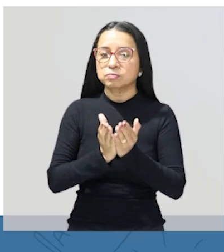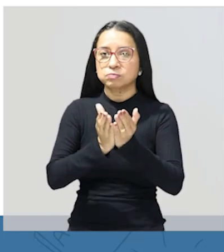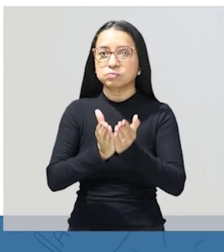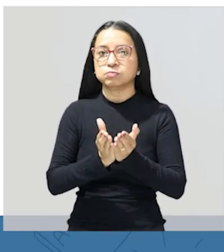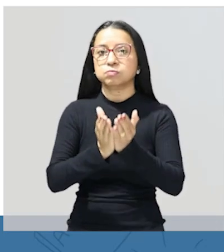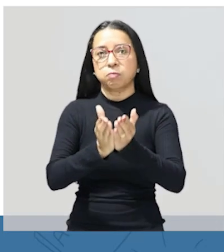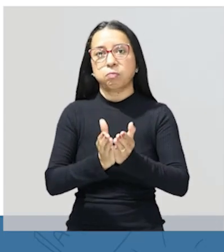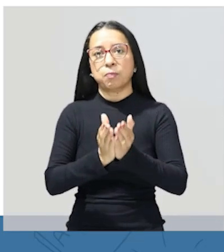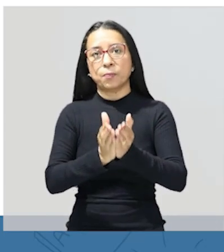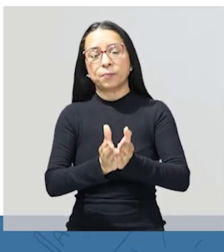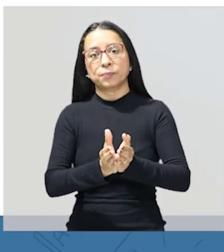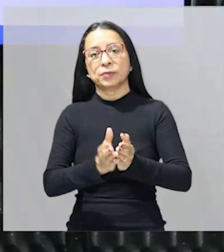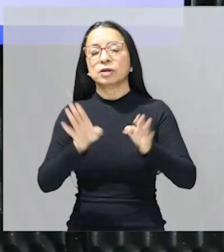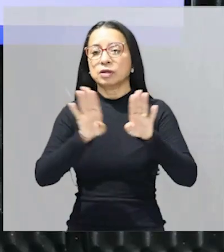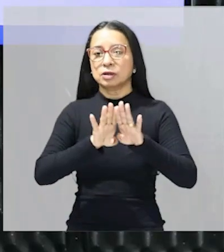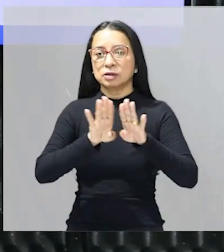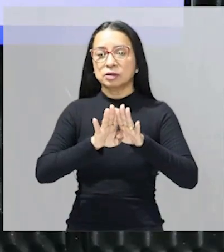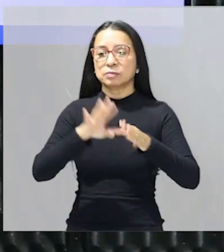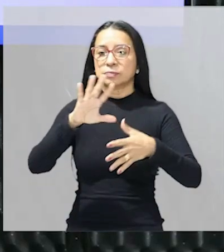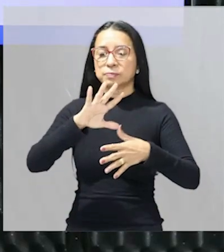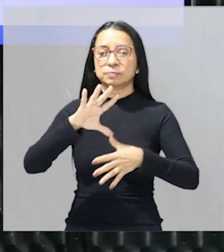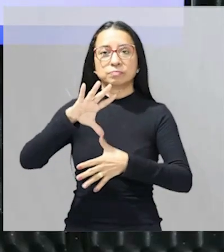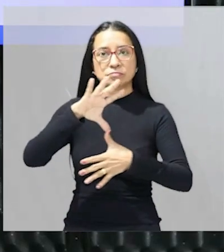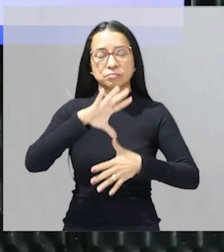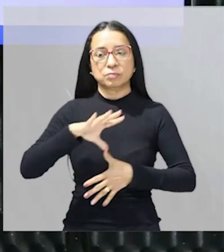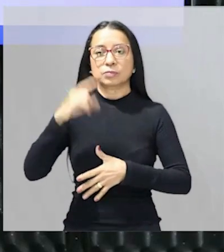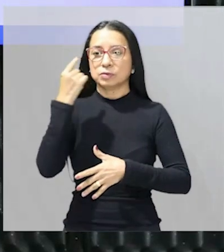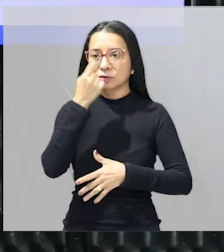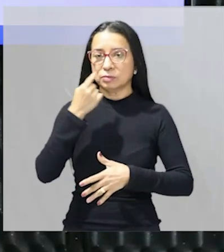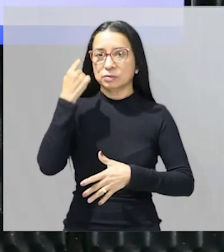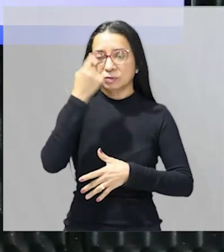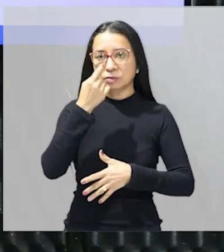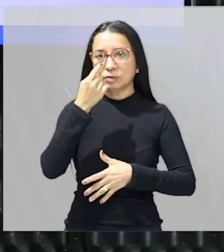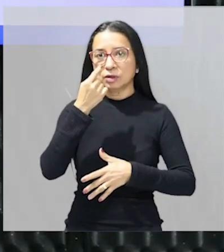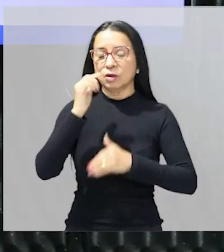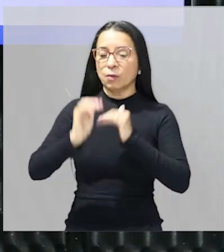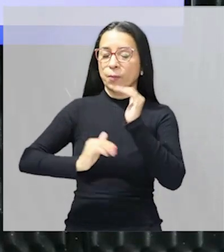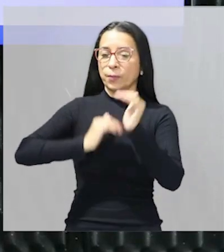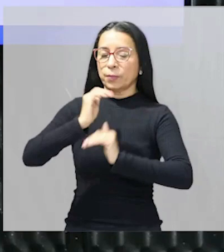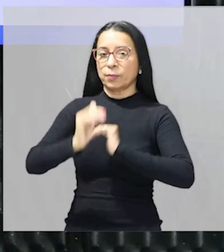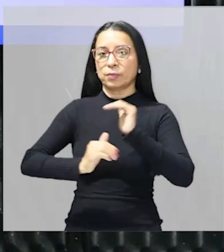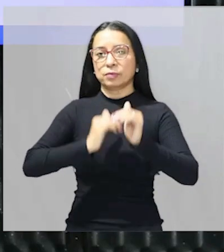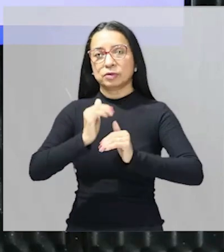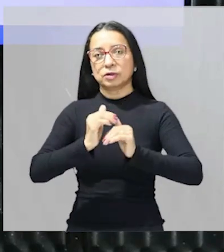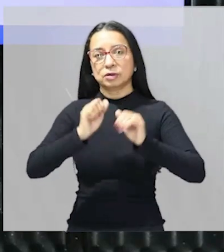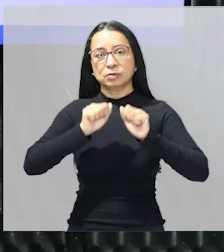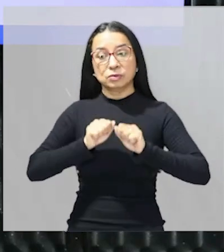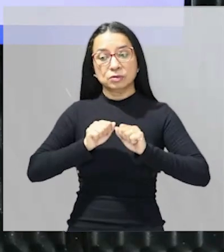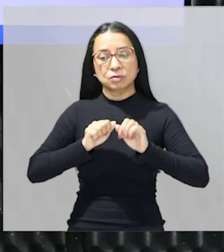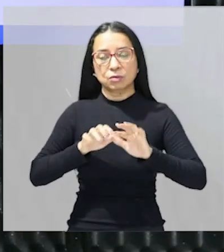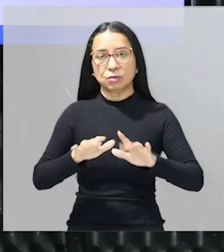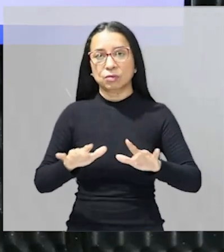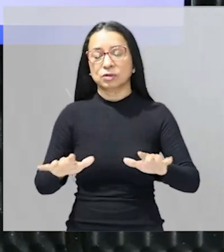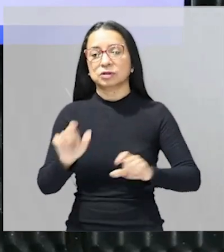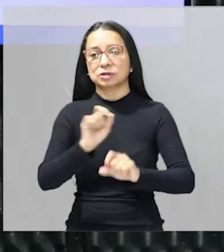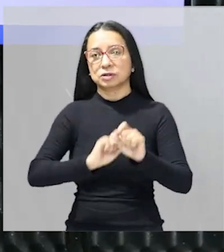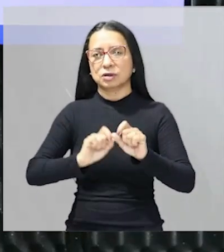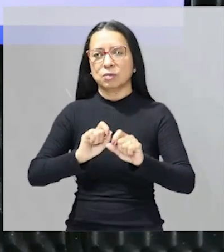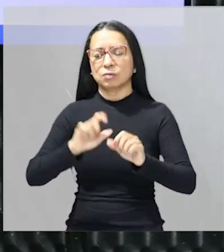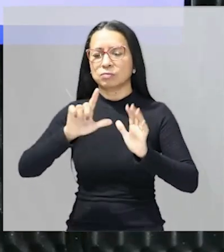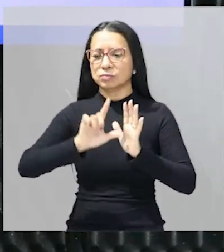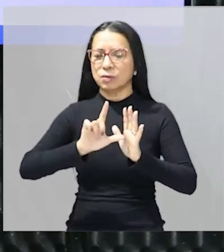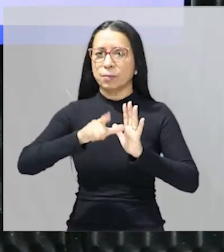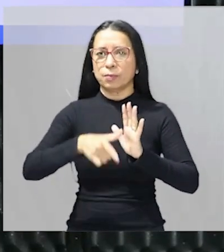tá? E da América Espanhola, que foi um processo, inclusive, de colonização tardia, né? Aqui no começo do século